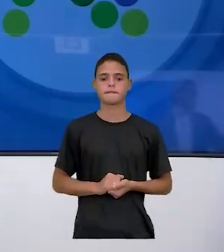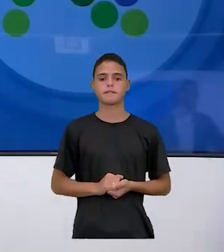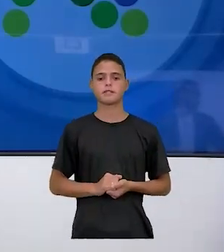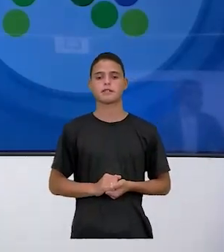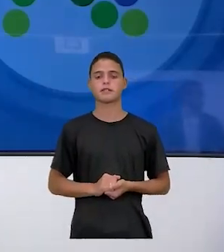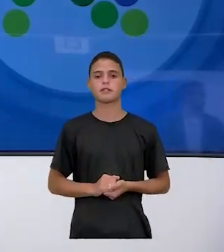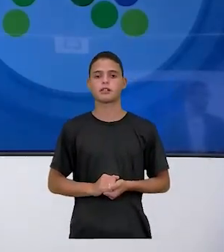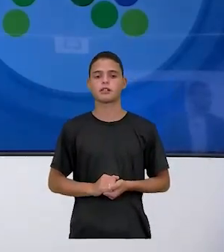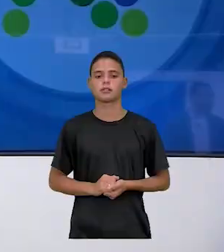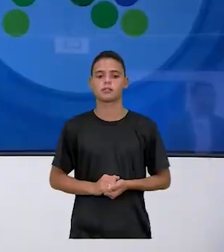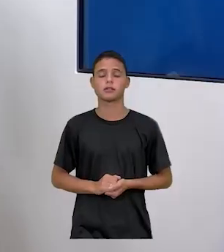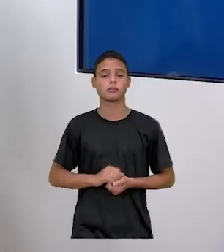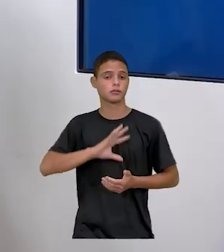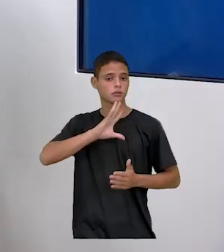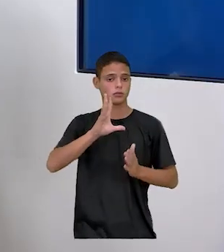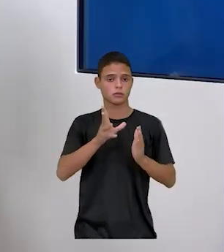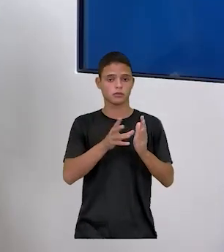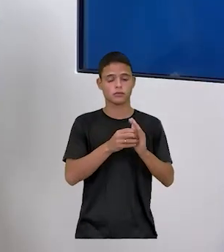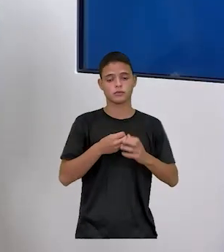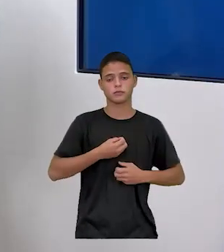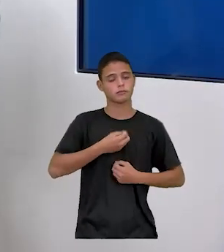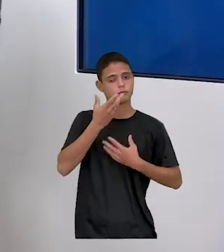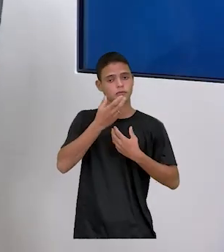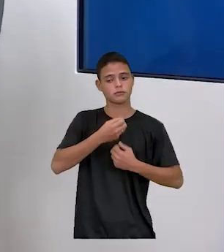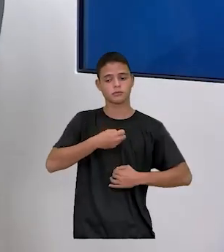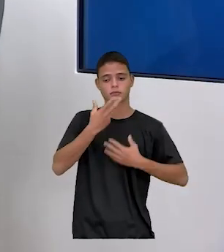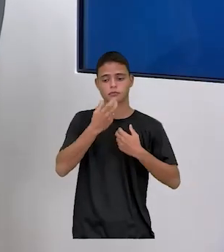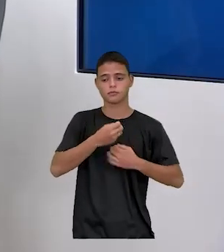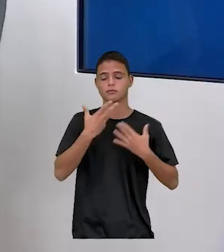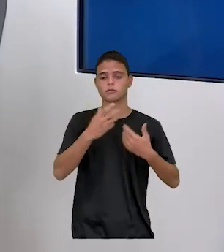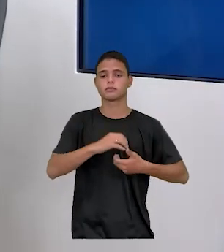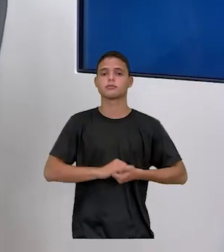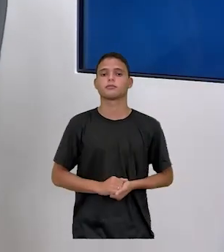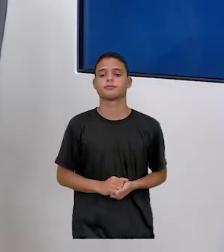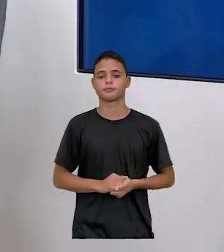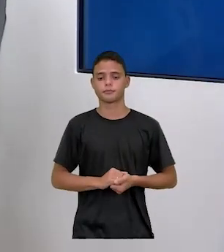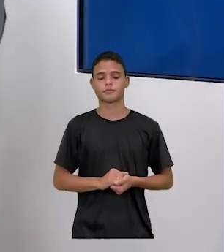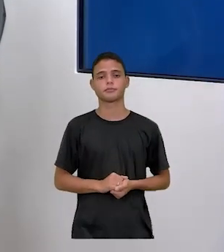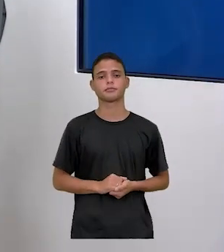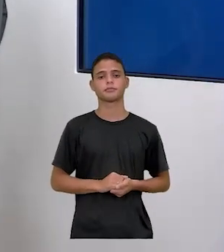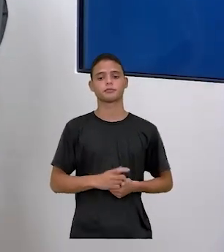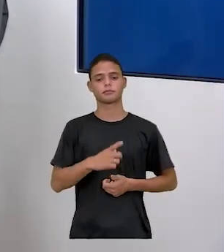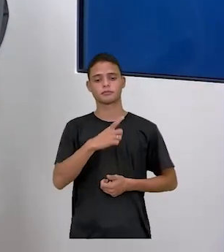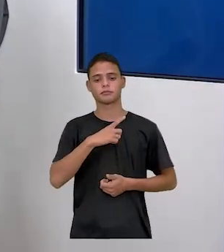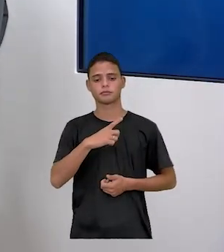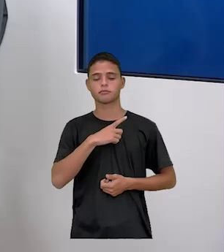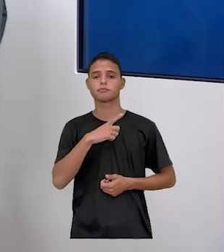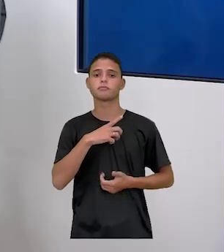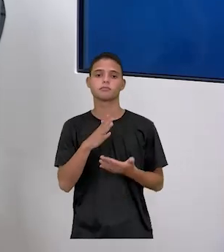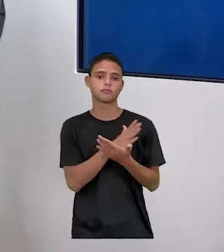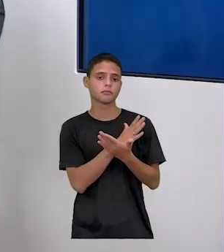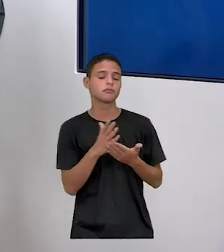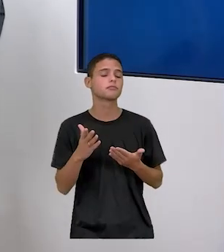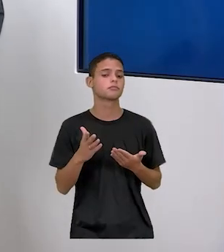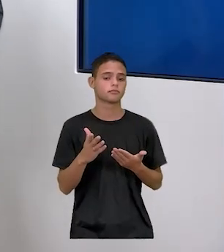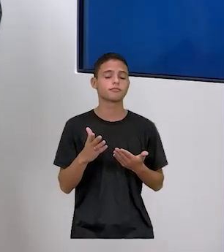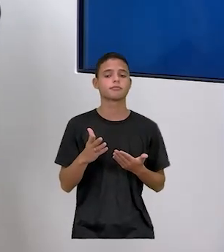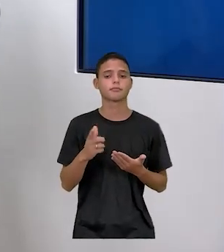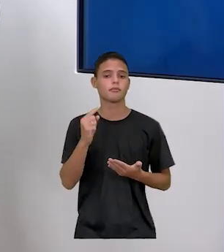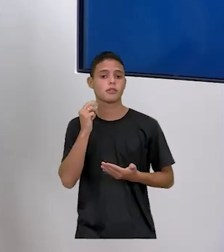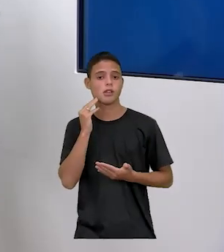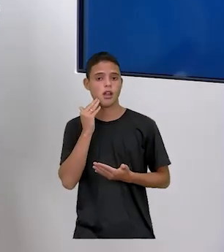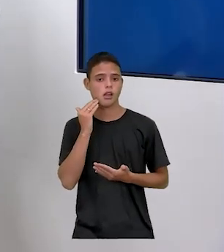professora, todo poema, de certa forma, ele é subjetivo, porque ele tem a sua subjetividade. Traz a sua visão, né? Mesmo que você queira fazer